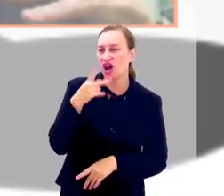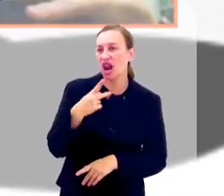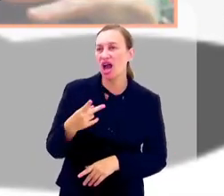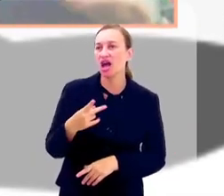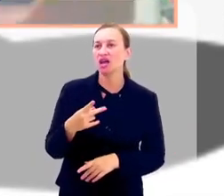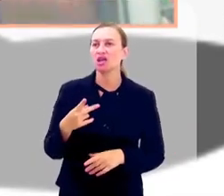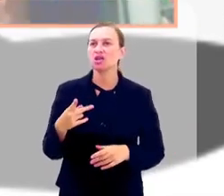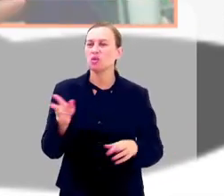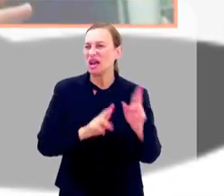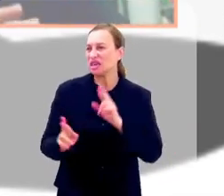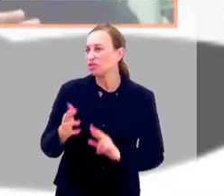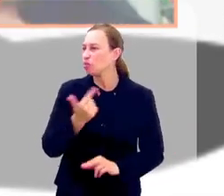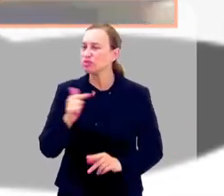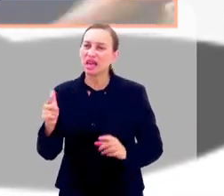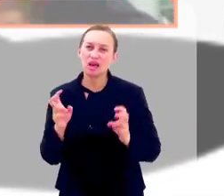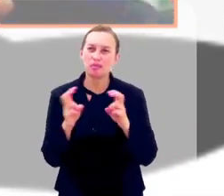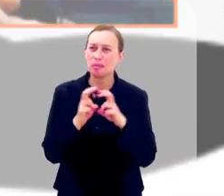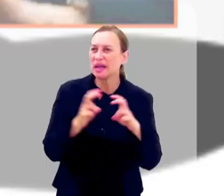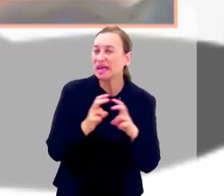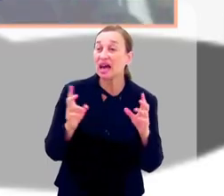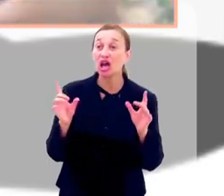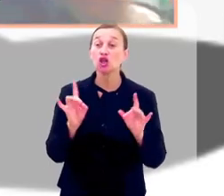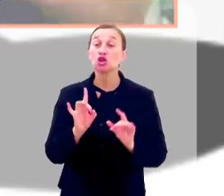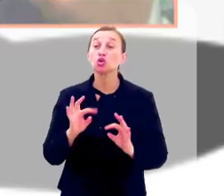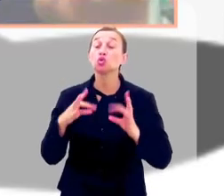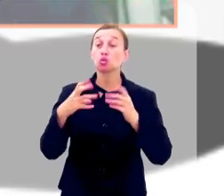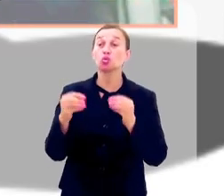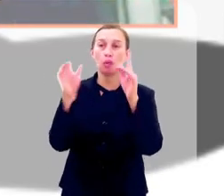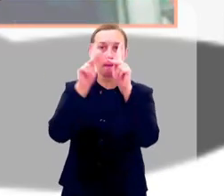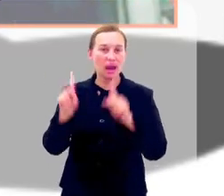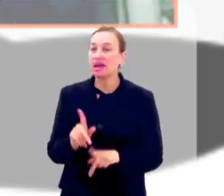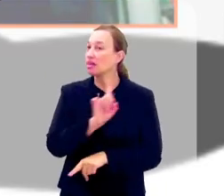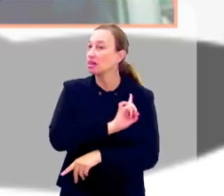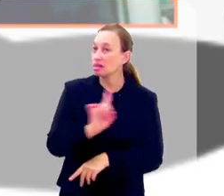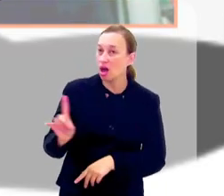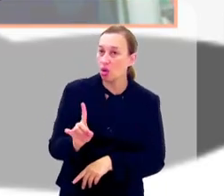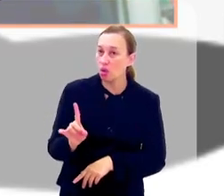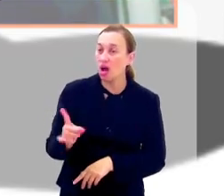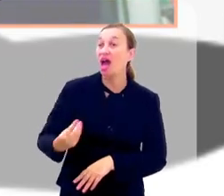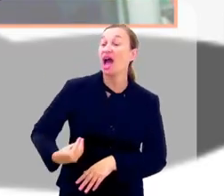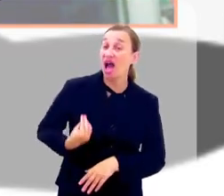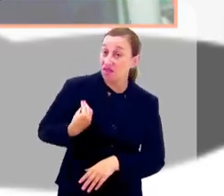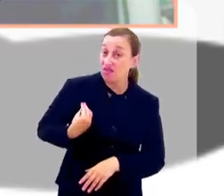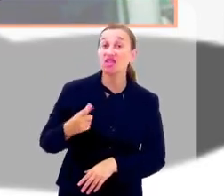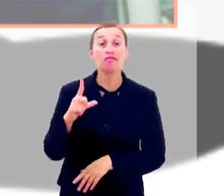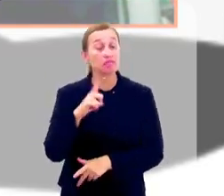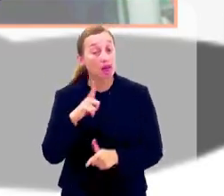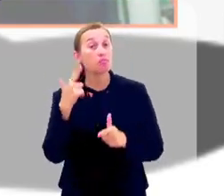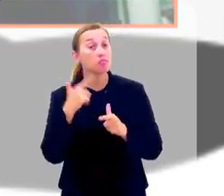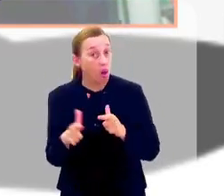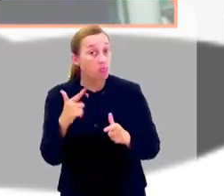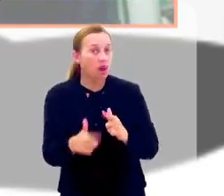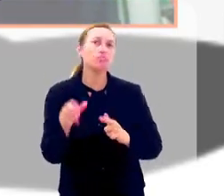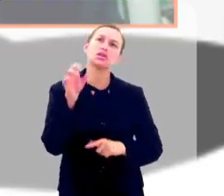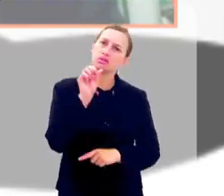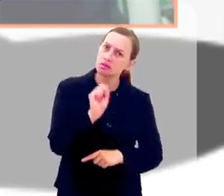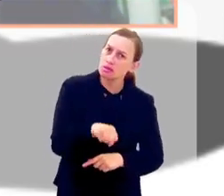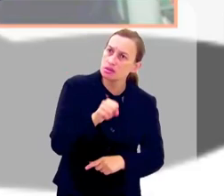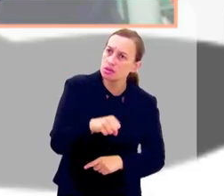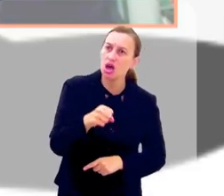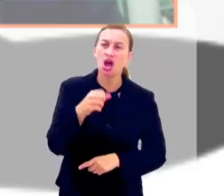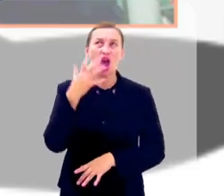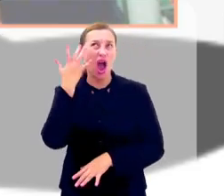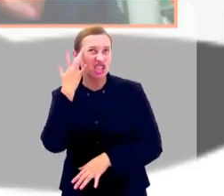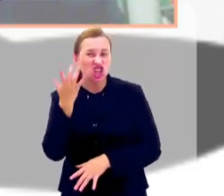falar de um relacionamento onde eu não tenha discussão, onde eu não brigue, seja tudo em paz. Não, porque a vida tem